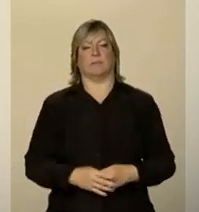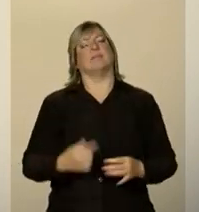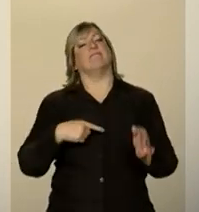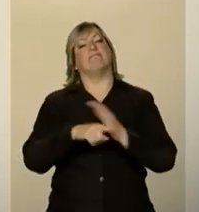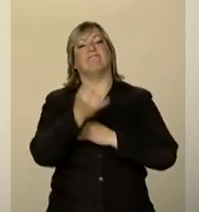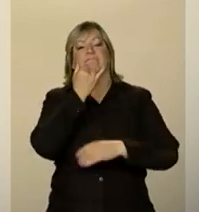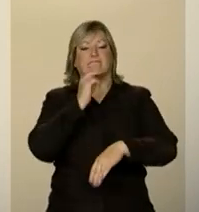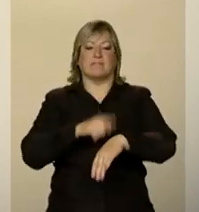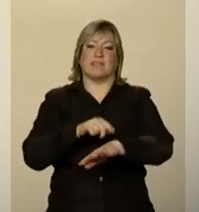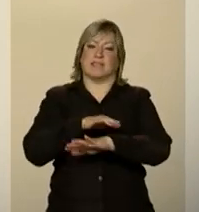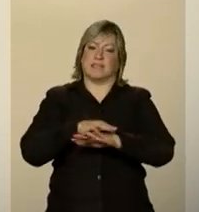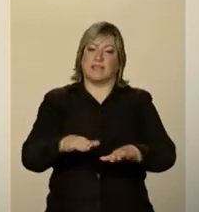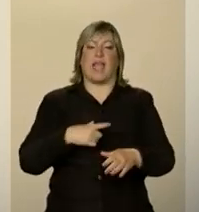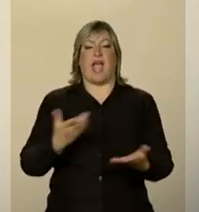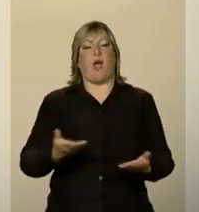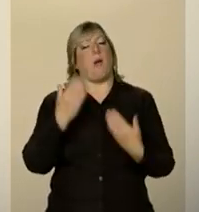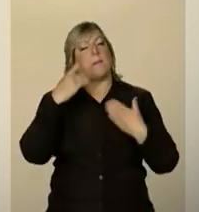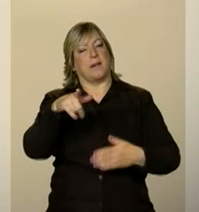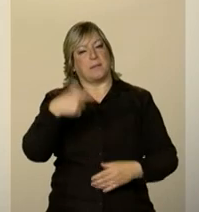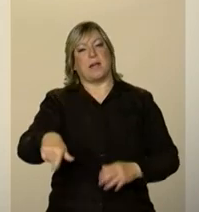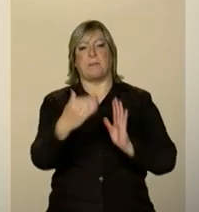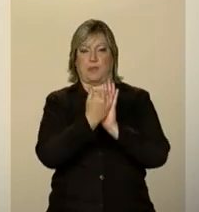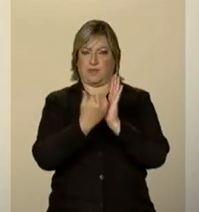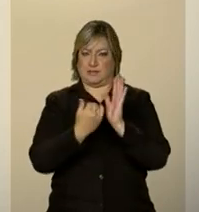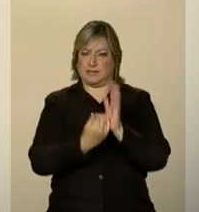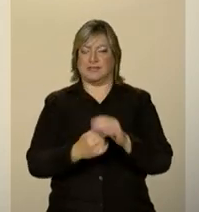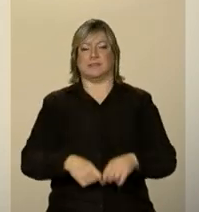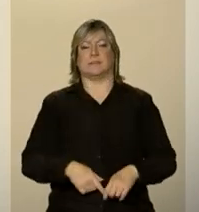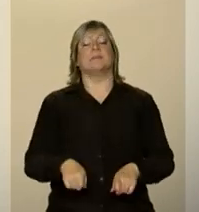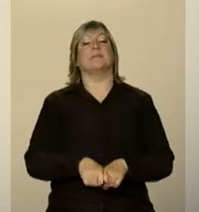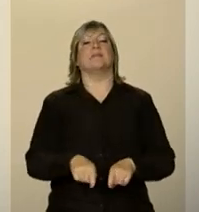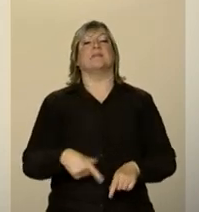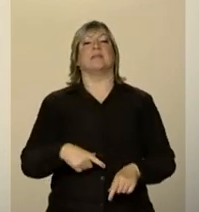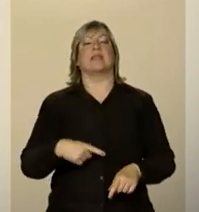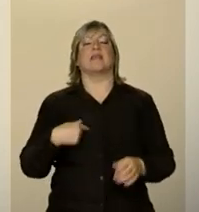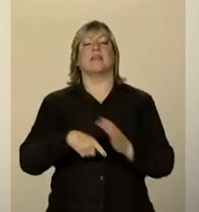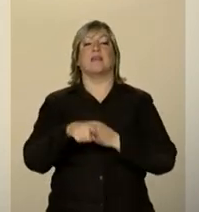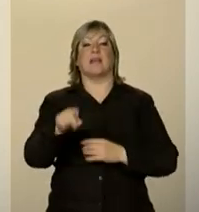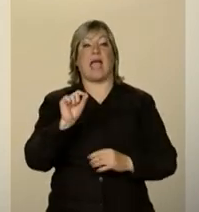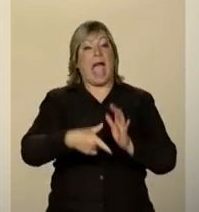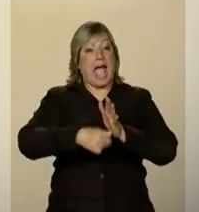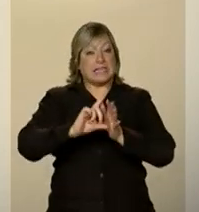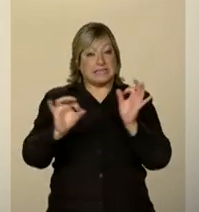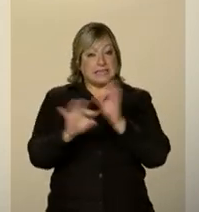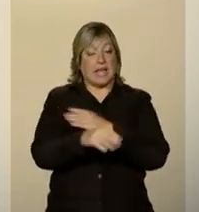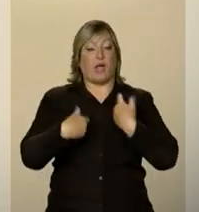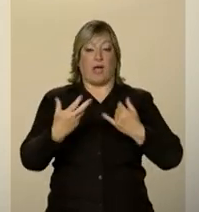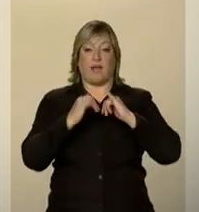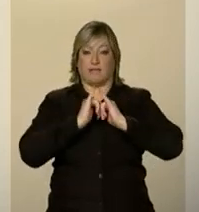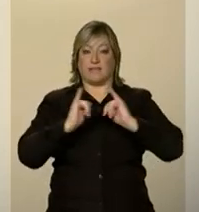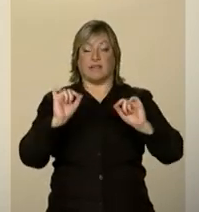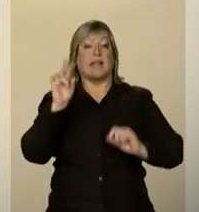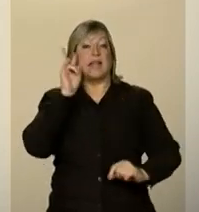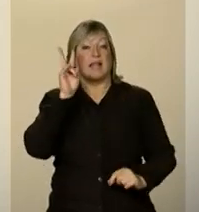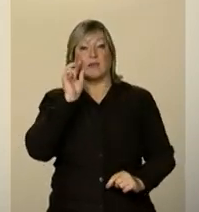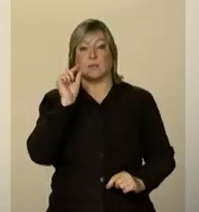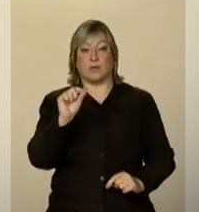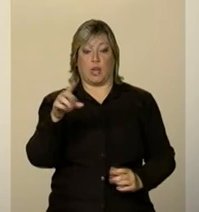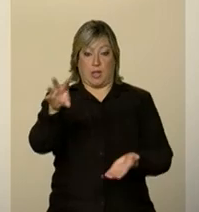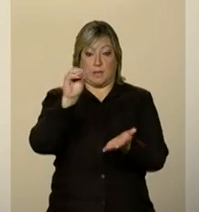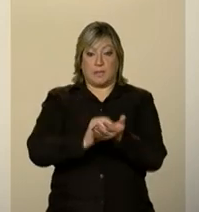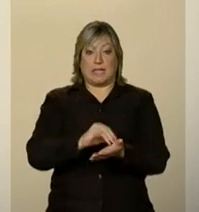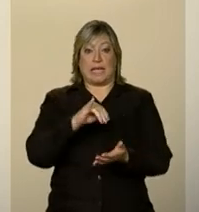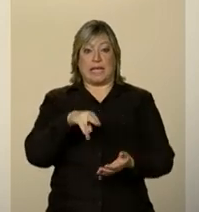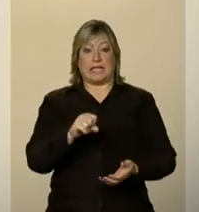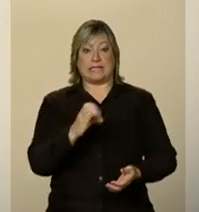Infelizmente o nosso tempo hoje chegou o fim obrigado por mais esse café olha Luciano Antes de terminar eu quero lembrar que as